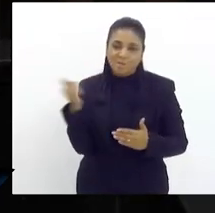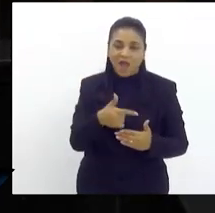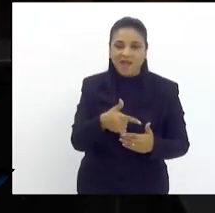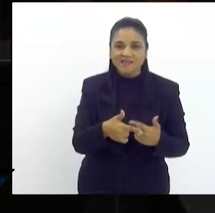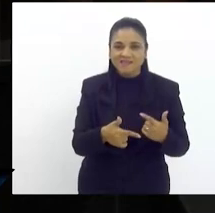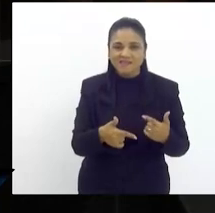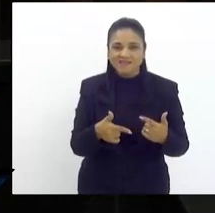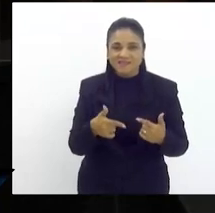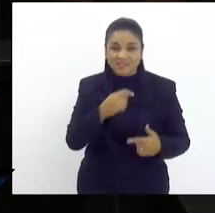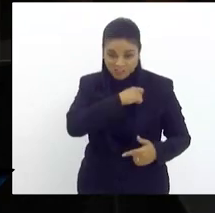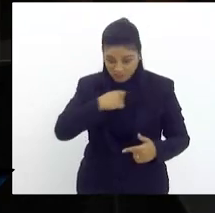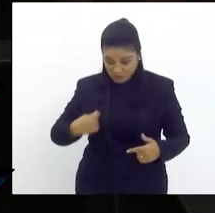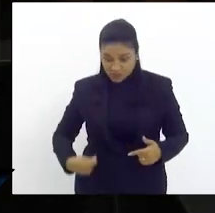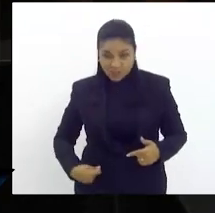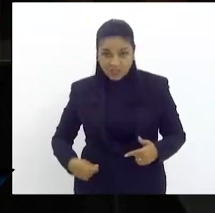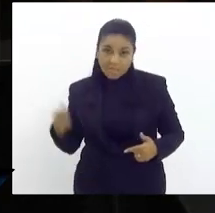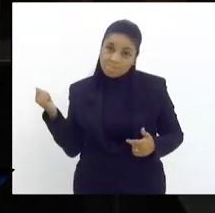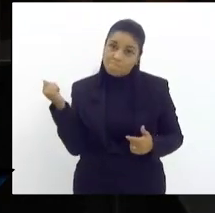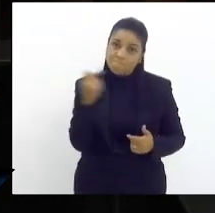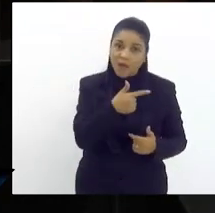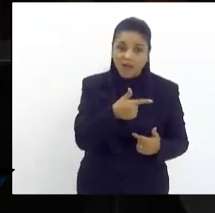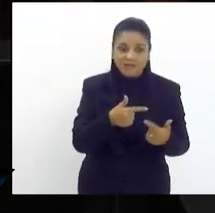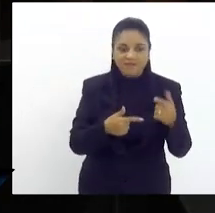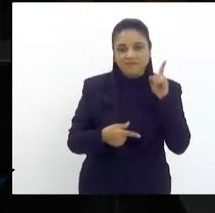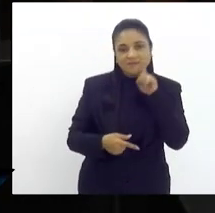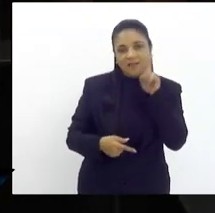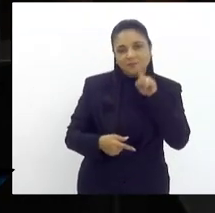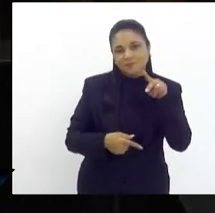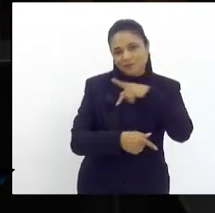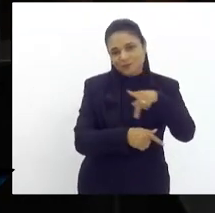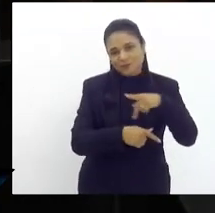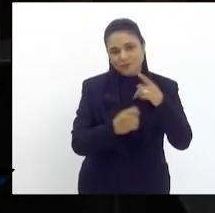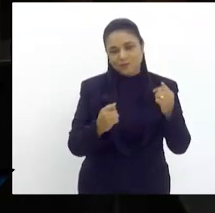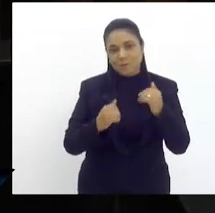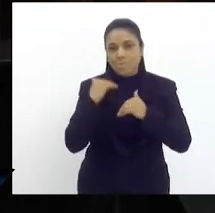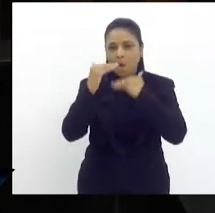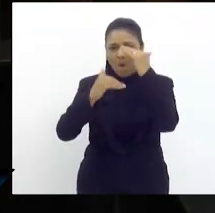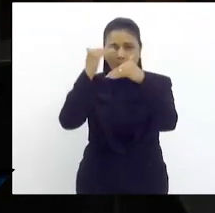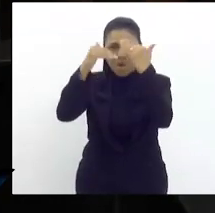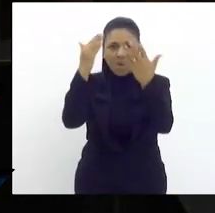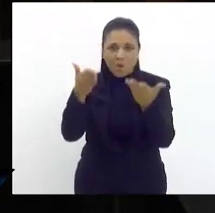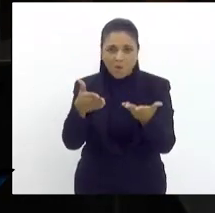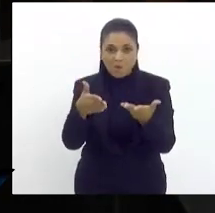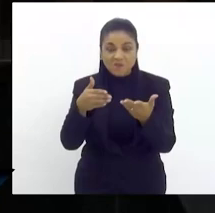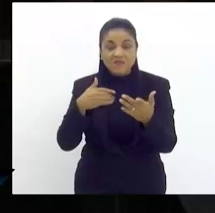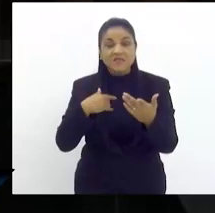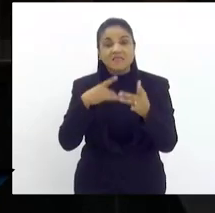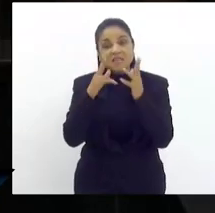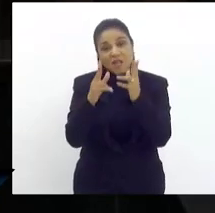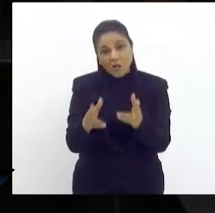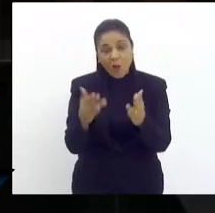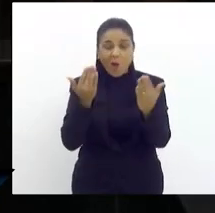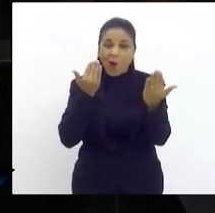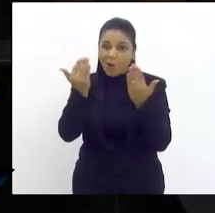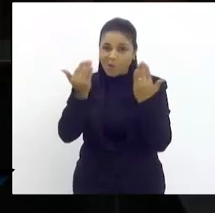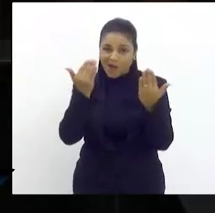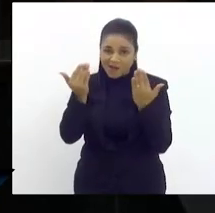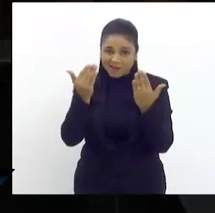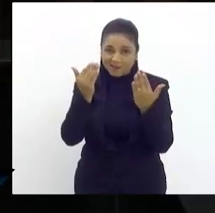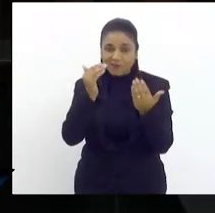então é necessário se botar a bola no chão lembrando fla-flu e a gente